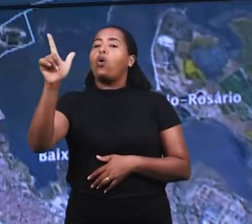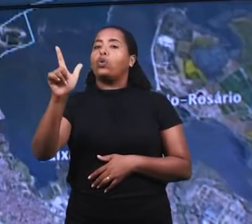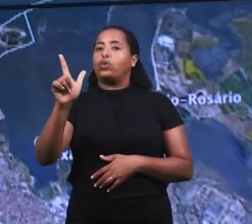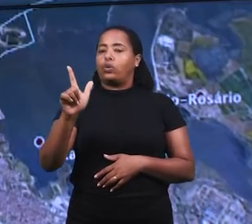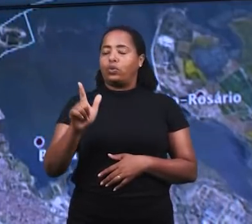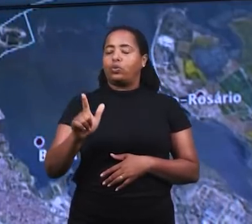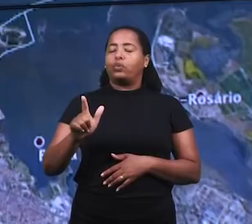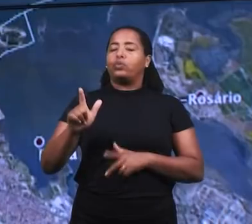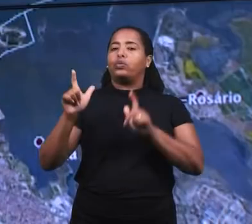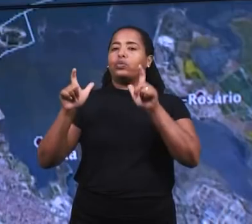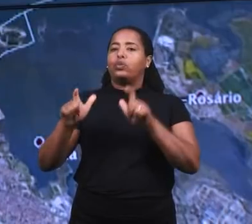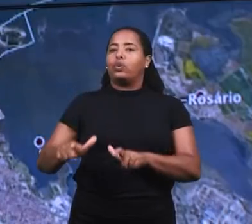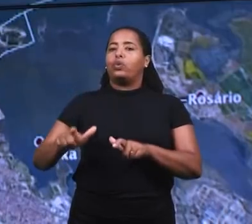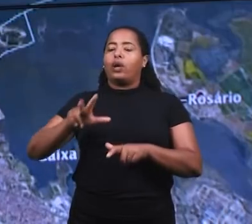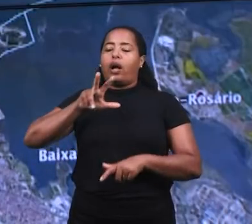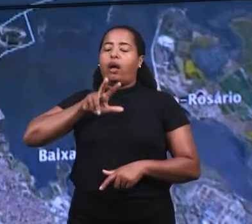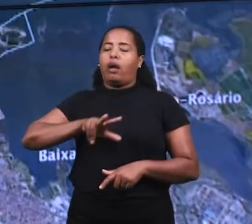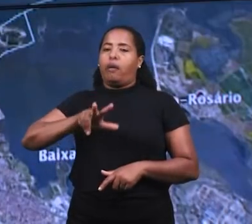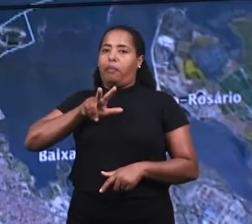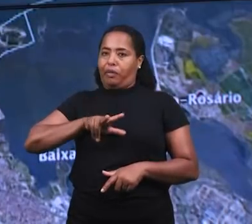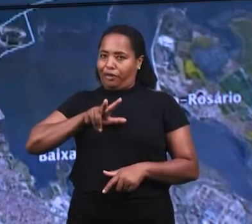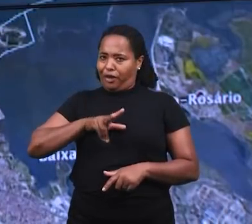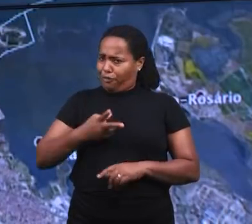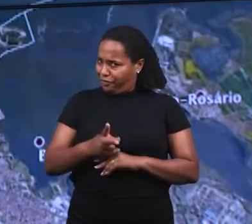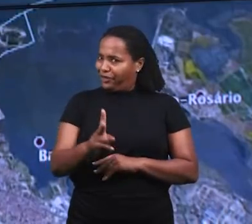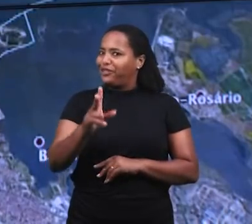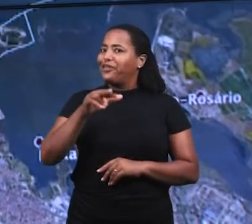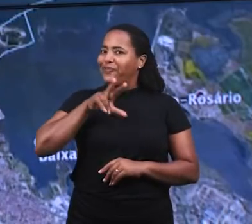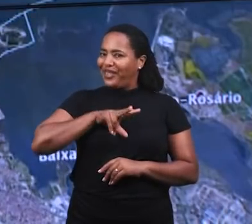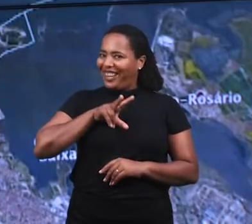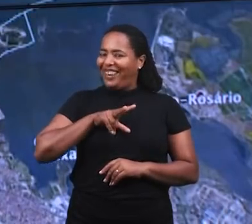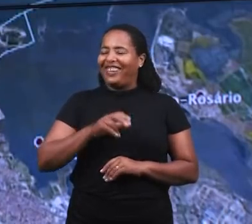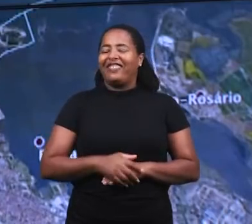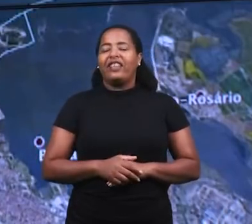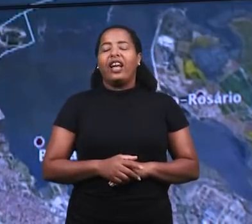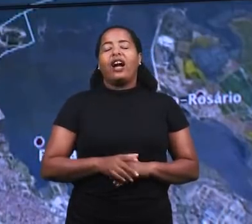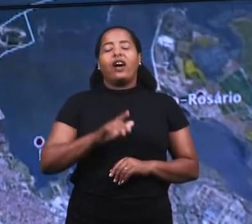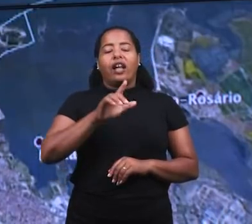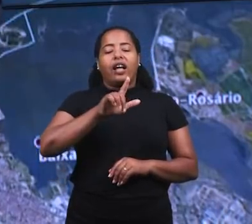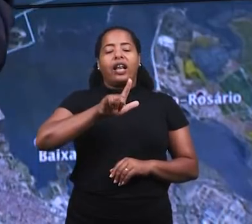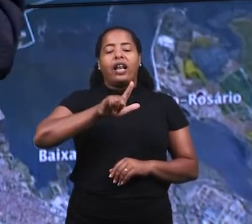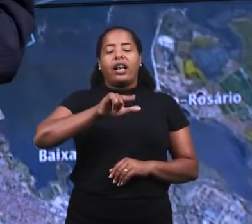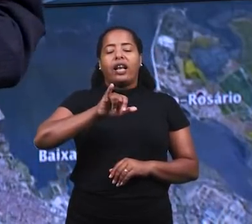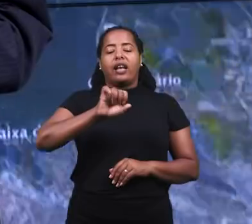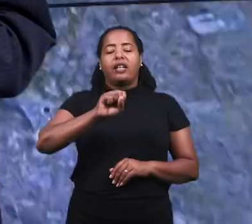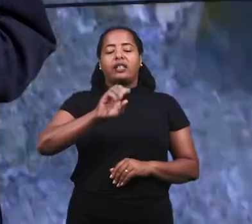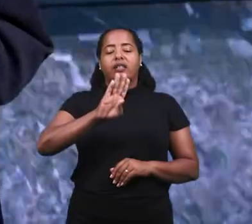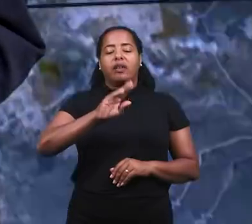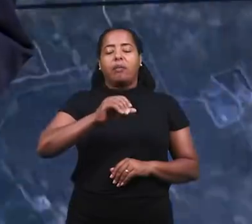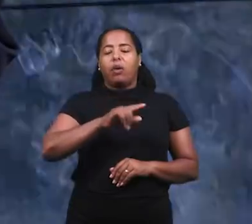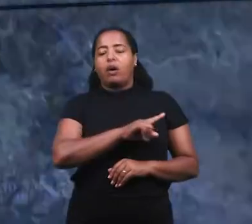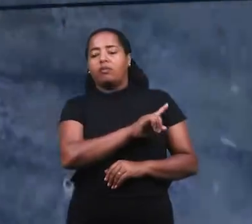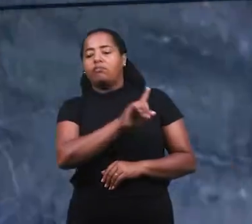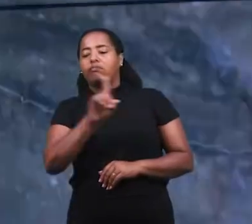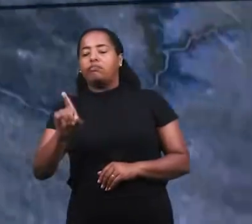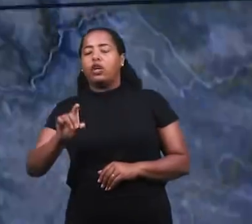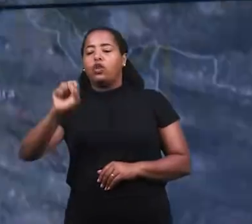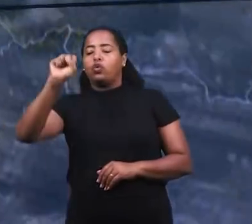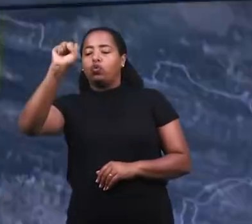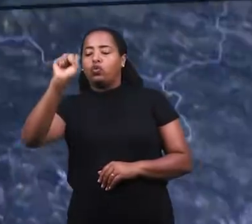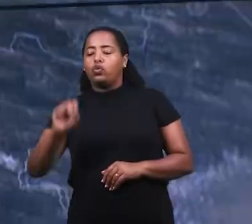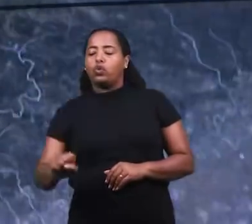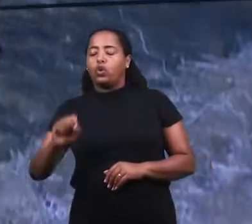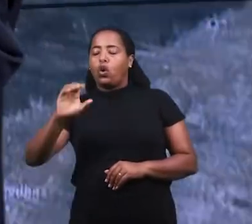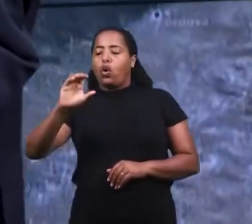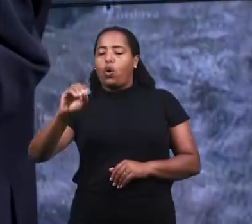Senhor. Vamos agora para outra parada em Portugal. Nós estamos ainda em Portugal e agora nós vamos sair de Lisboa